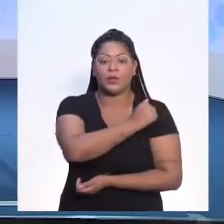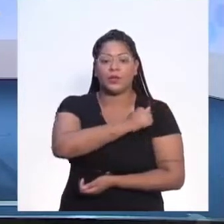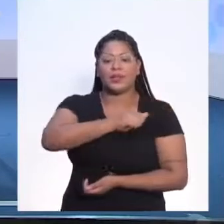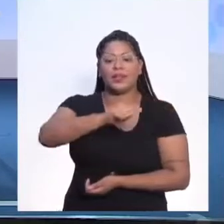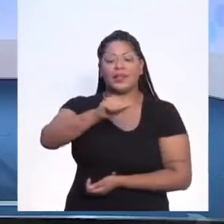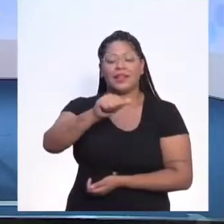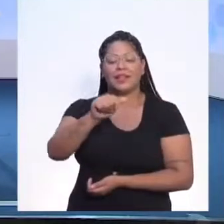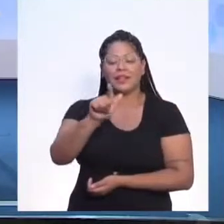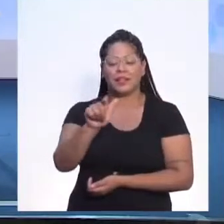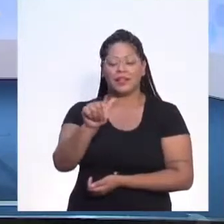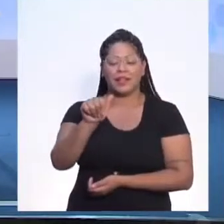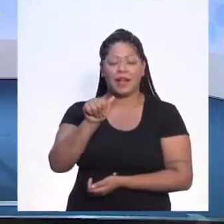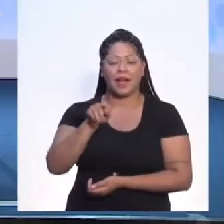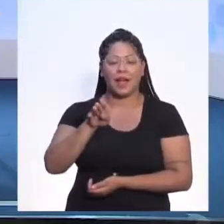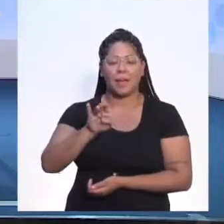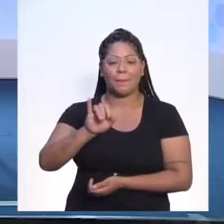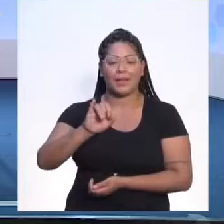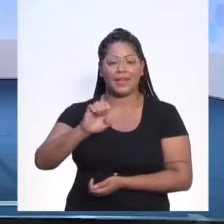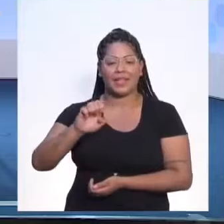passa a palavra.